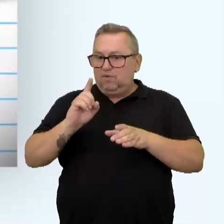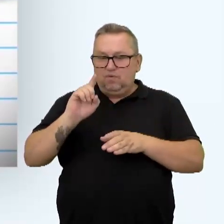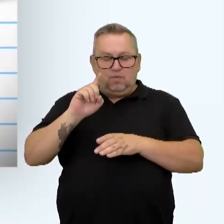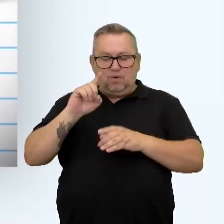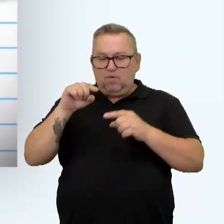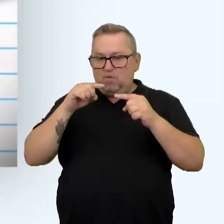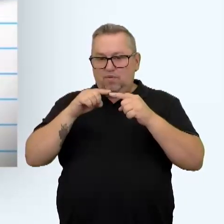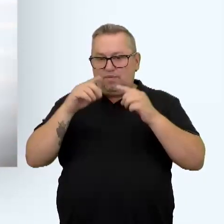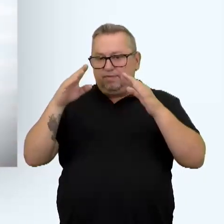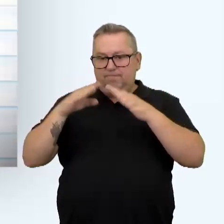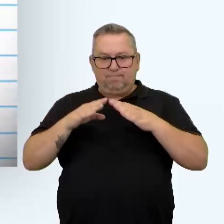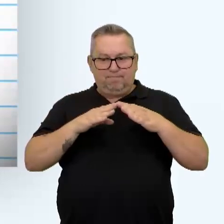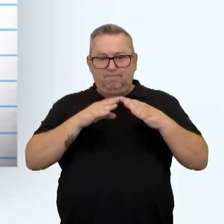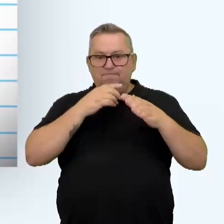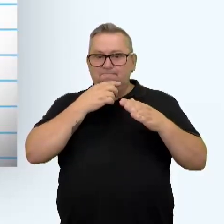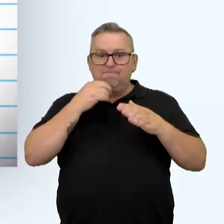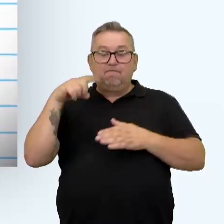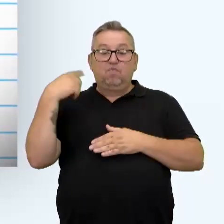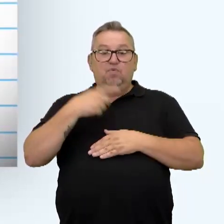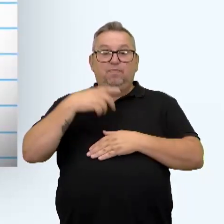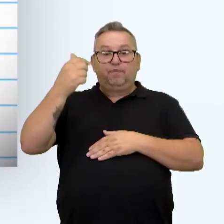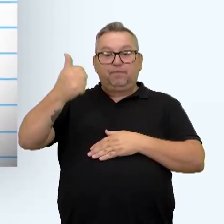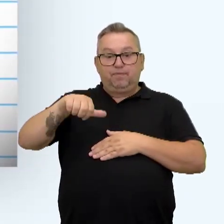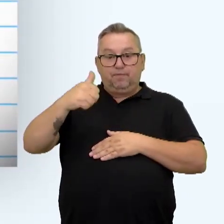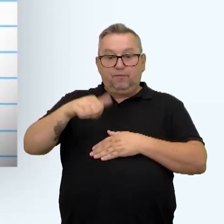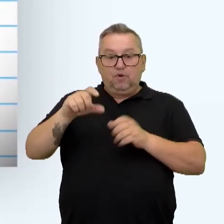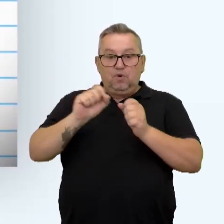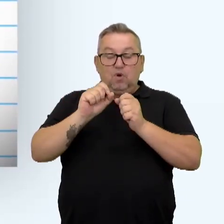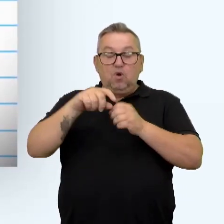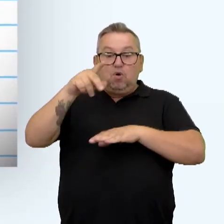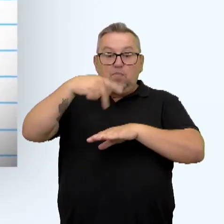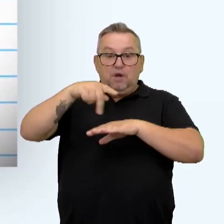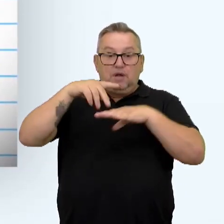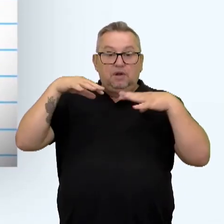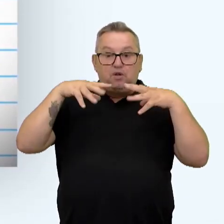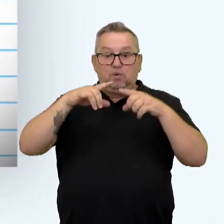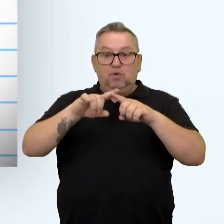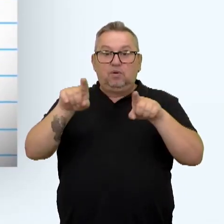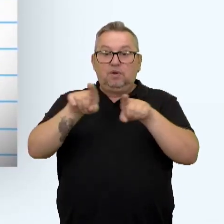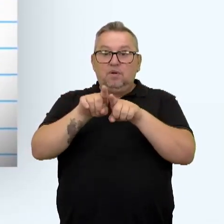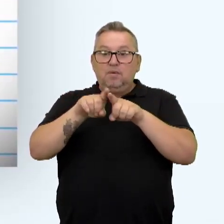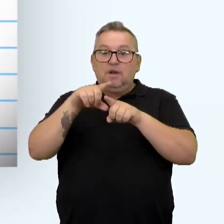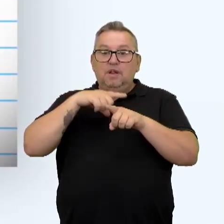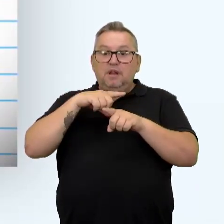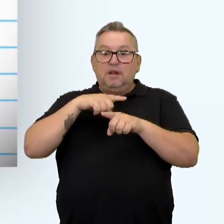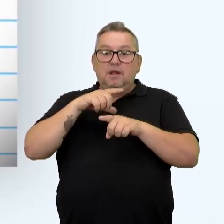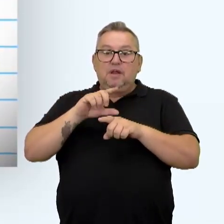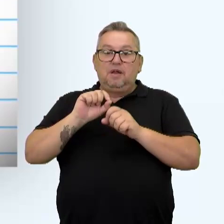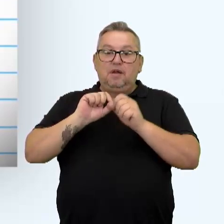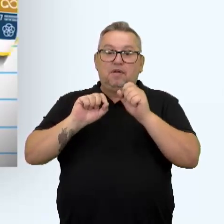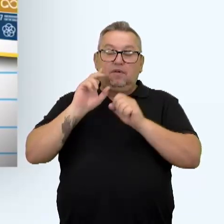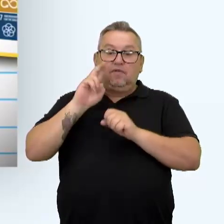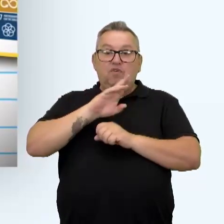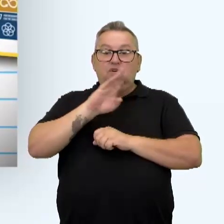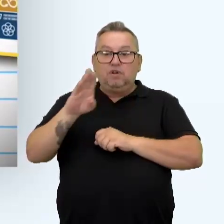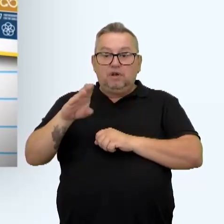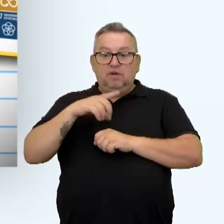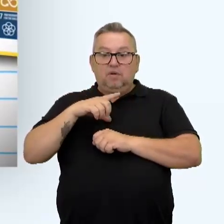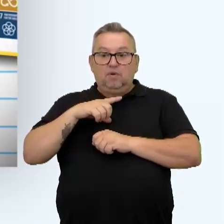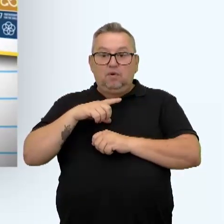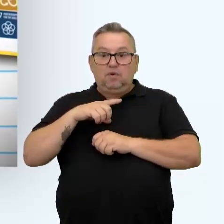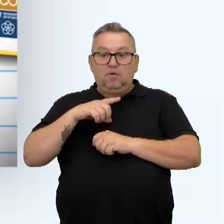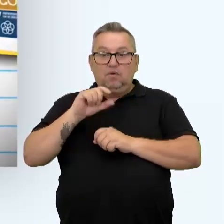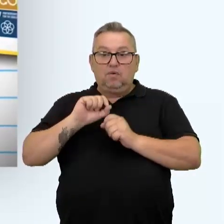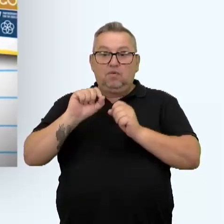microcosmo das casas familiares. Nossa análise abrange o país como um todo. Esse é um tema quentíssimo, pois tem relação direta com dinâmicas